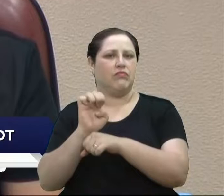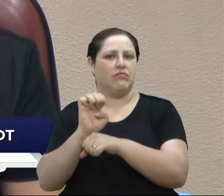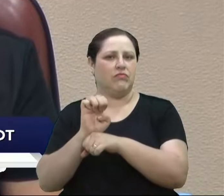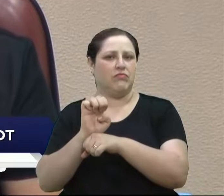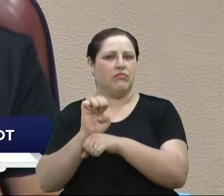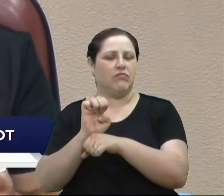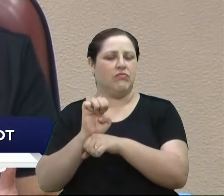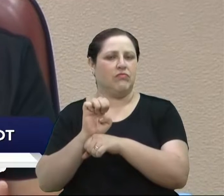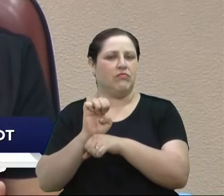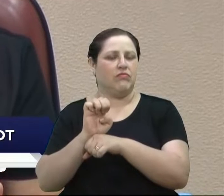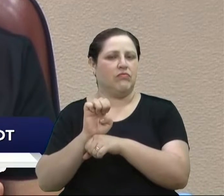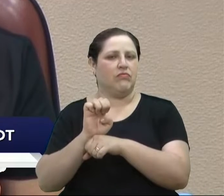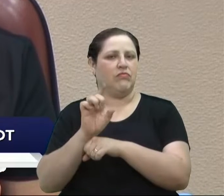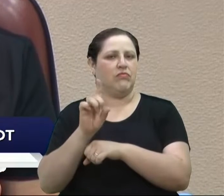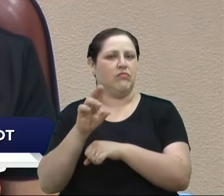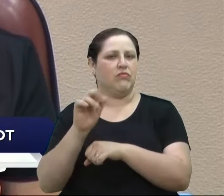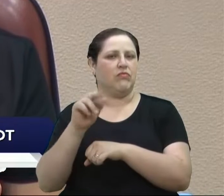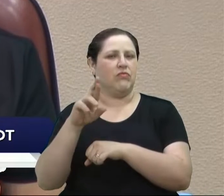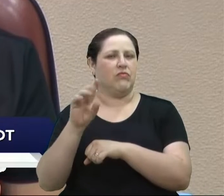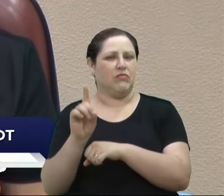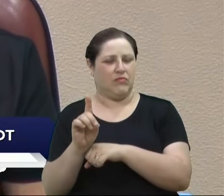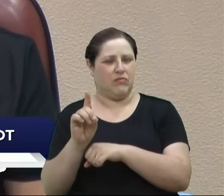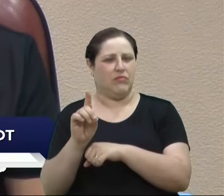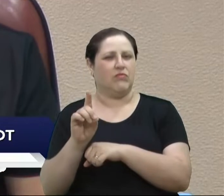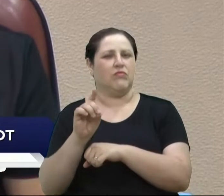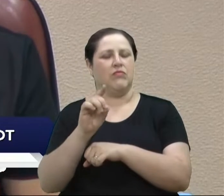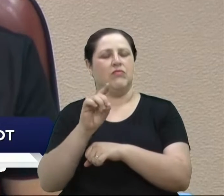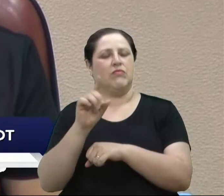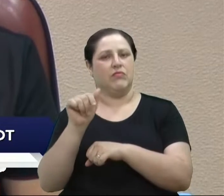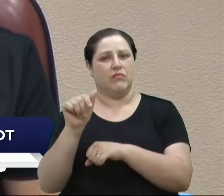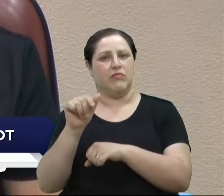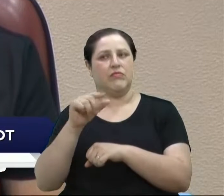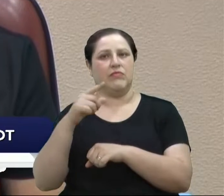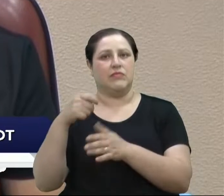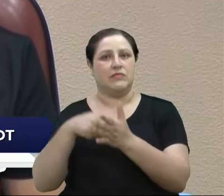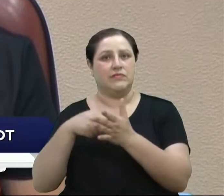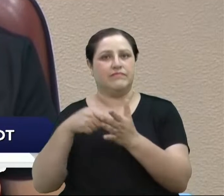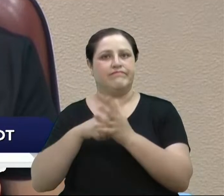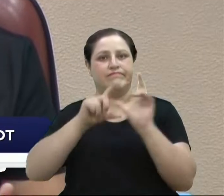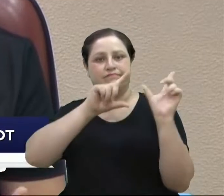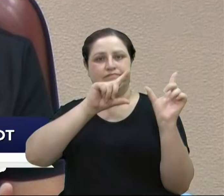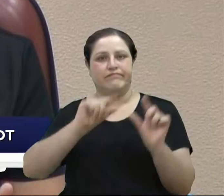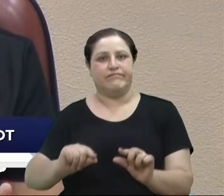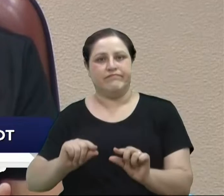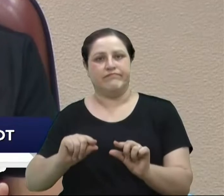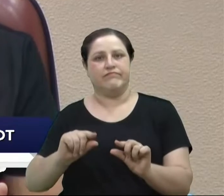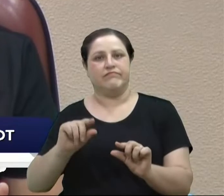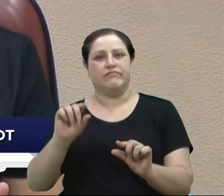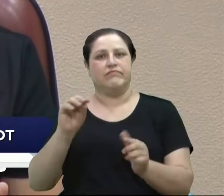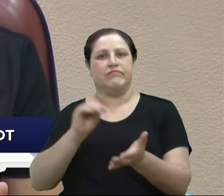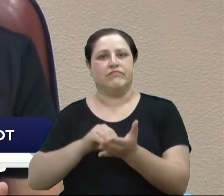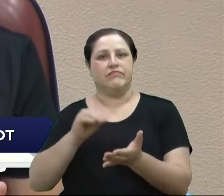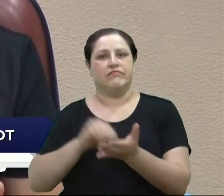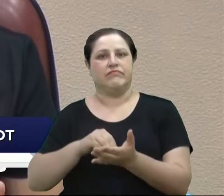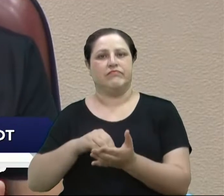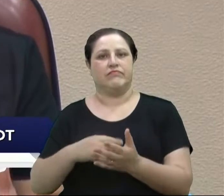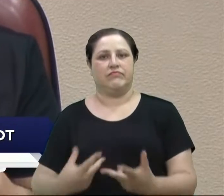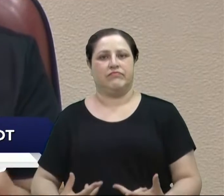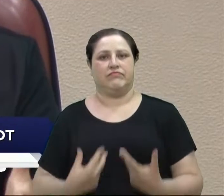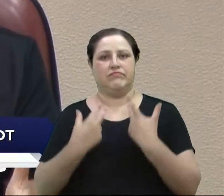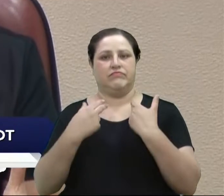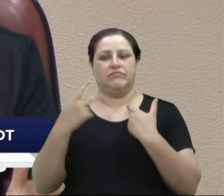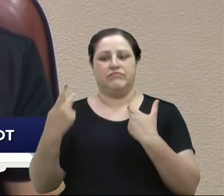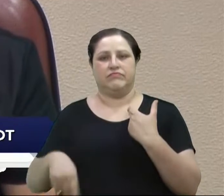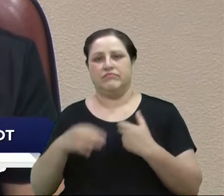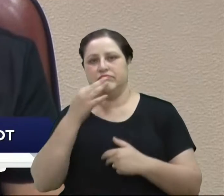os municípios para zerar esse déficit de cirurgia. Gostaria de saber como é que está a situação em Caxias do Sul, né, que